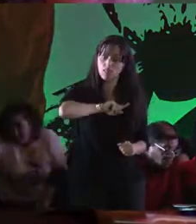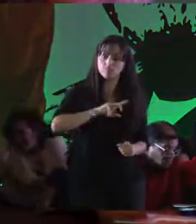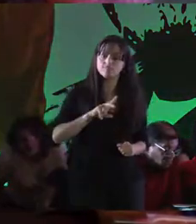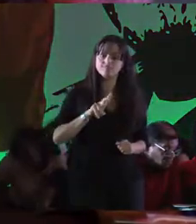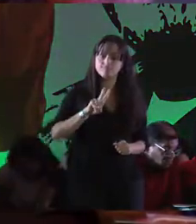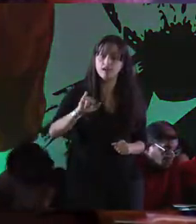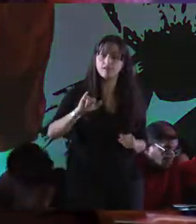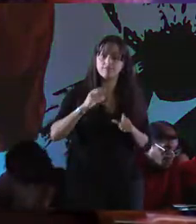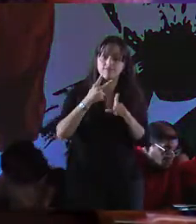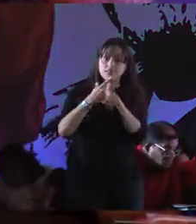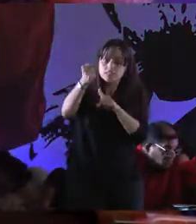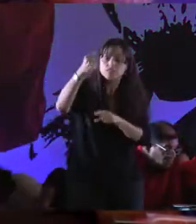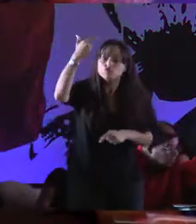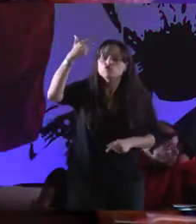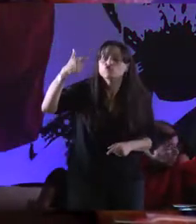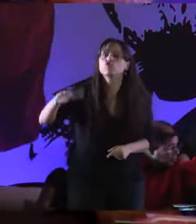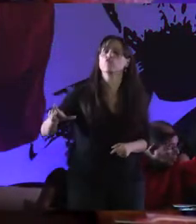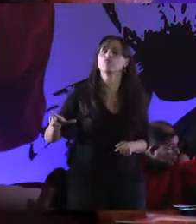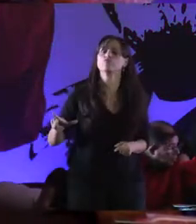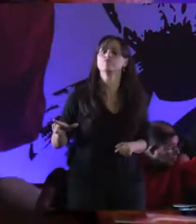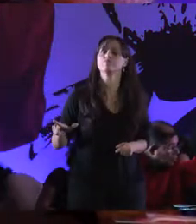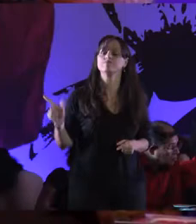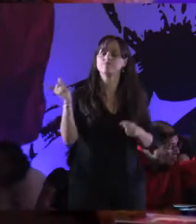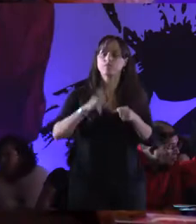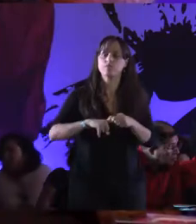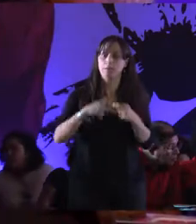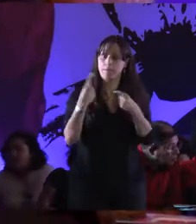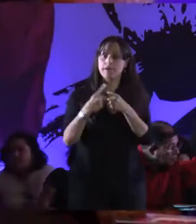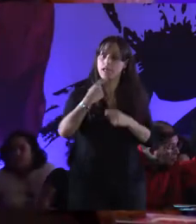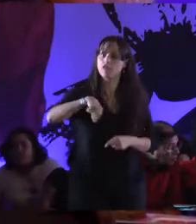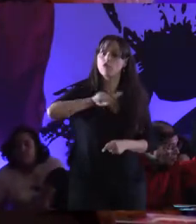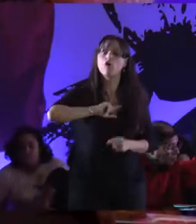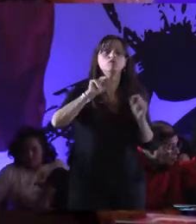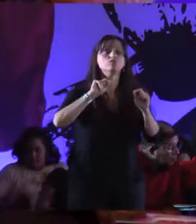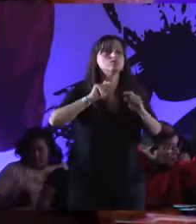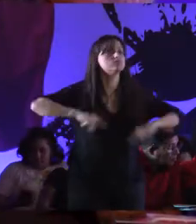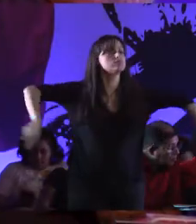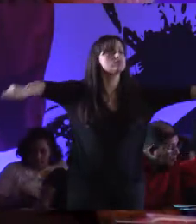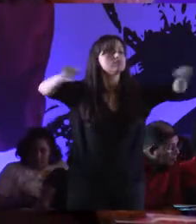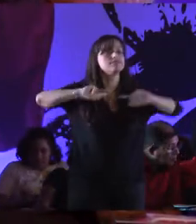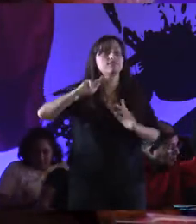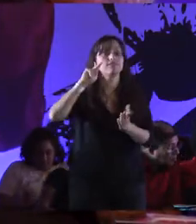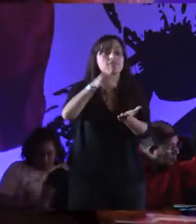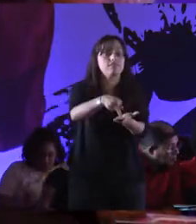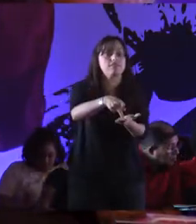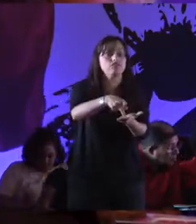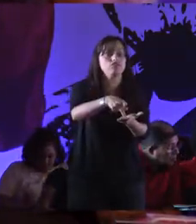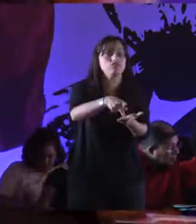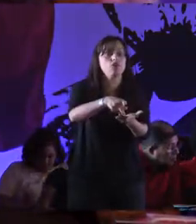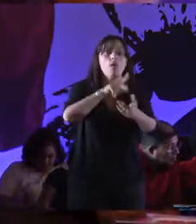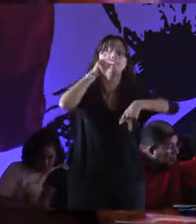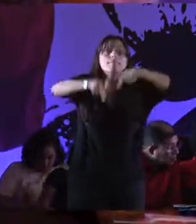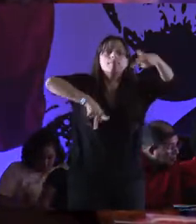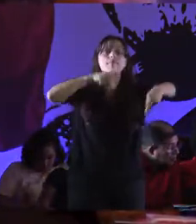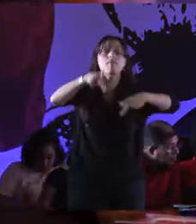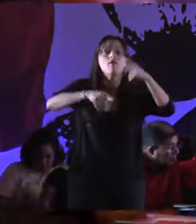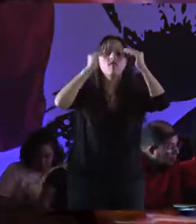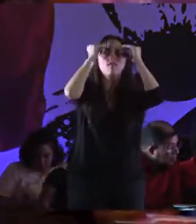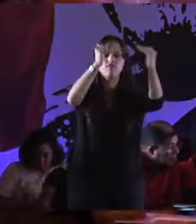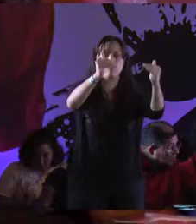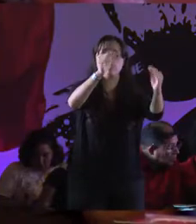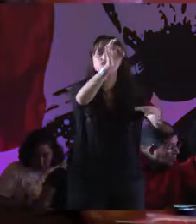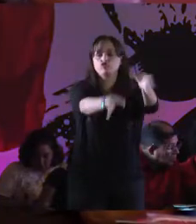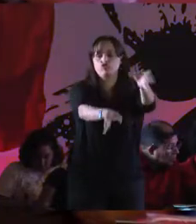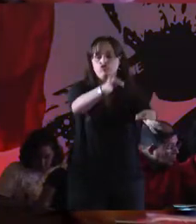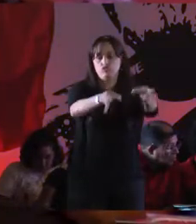novamente, porque nós estamos do lado da verdade, do povo, da justiça, e